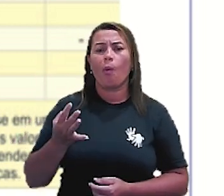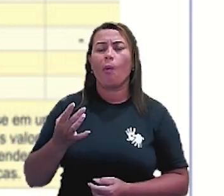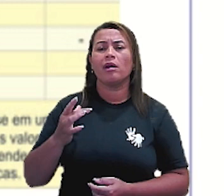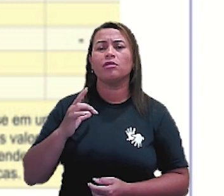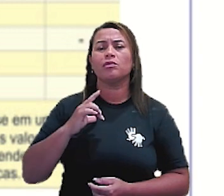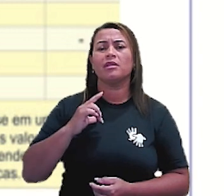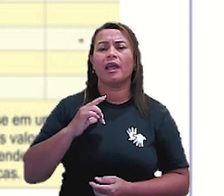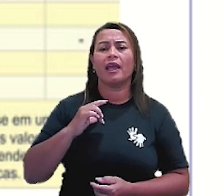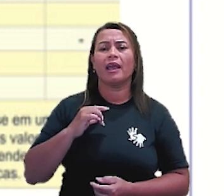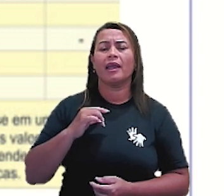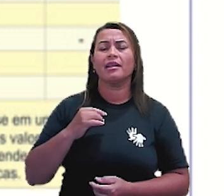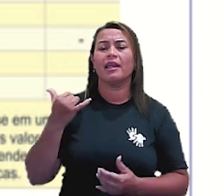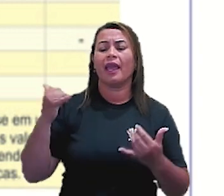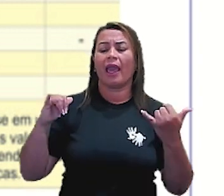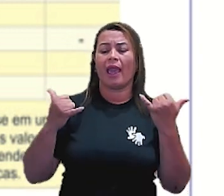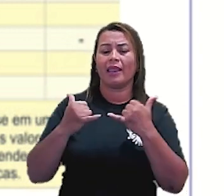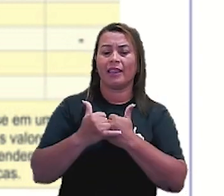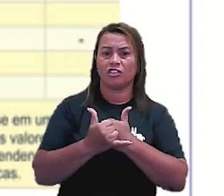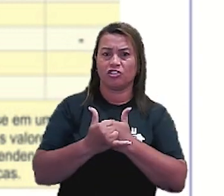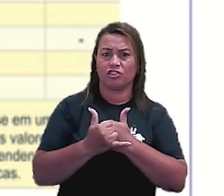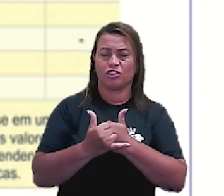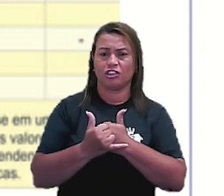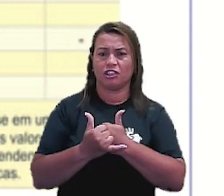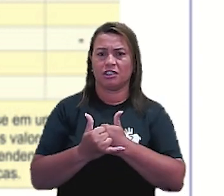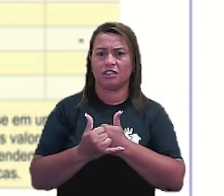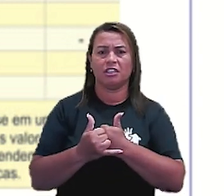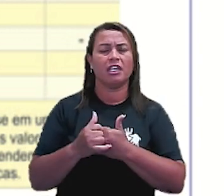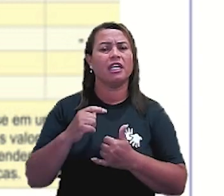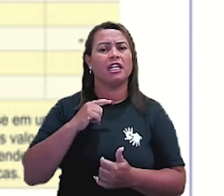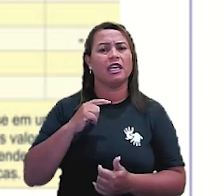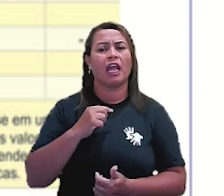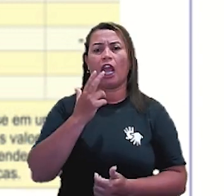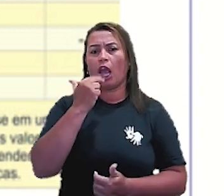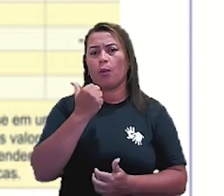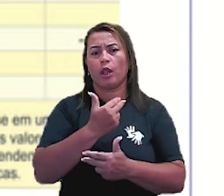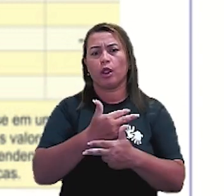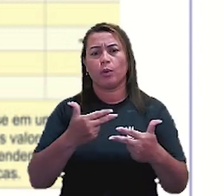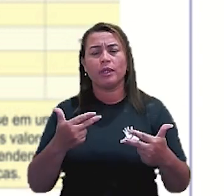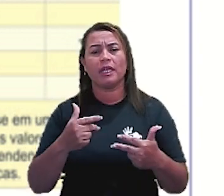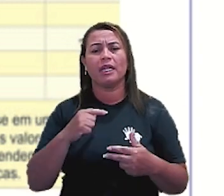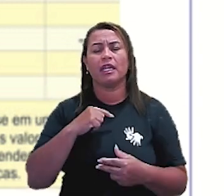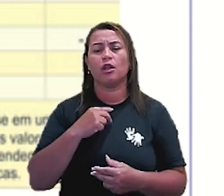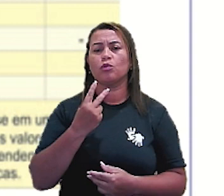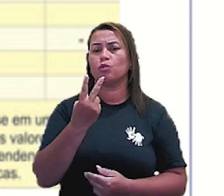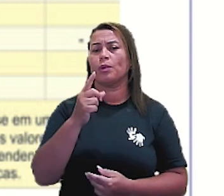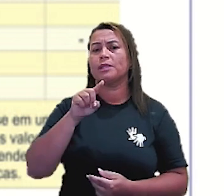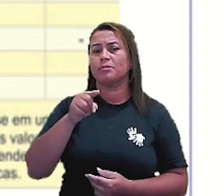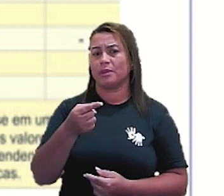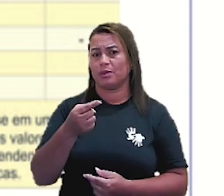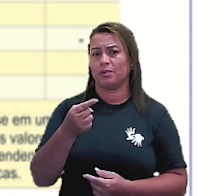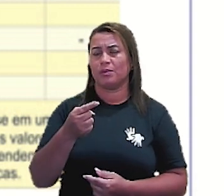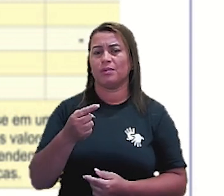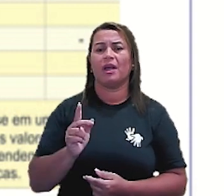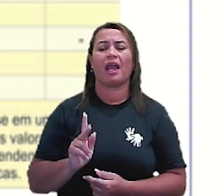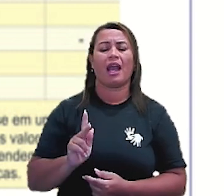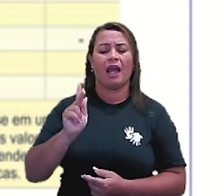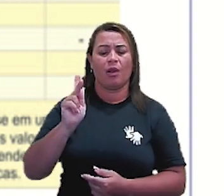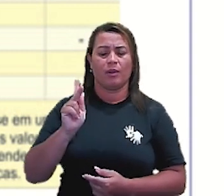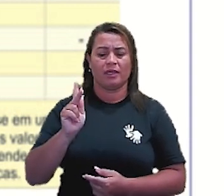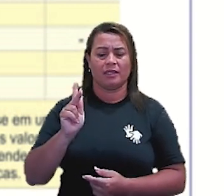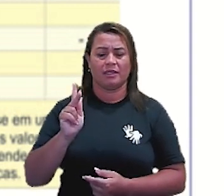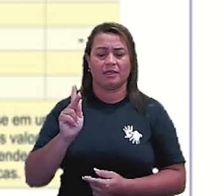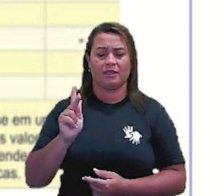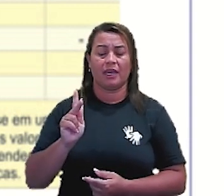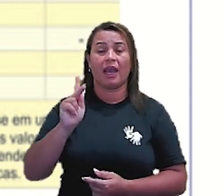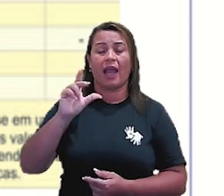apresenta de energia, né, de calorias, no caso, e nutrientes em relação a uma dieta de 2.000 calorias. Então, no caso,